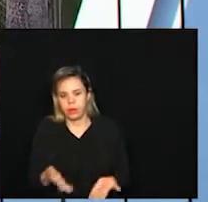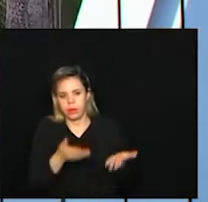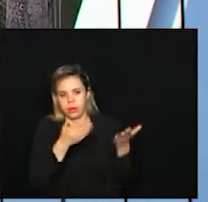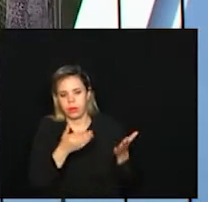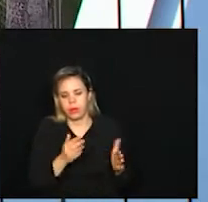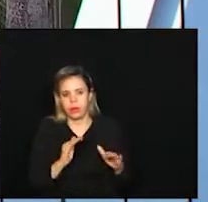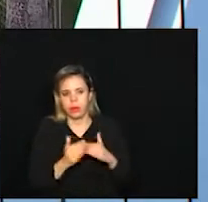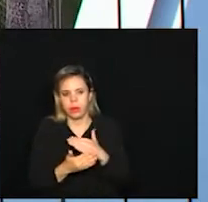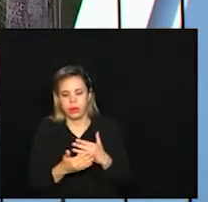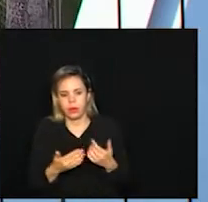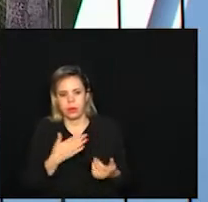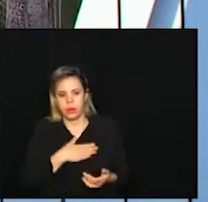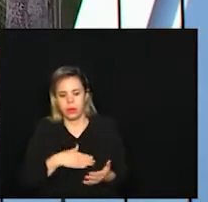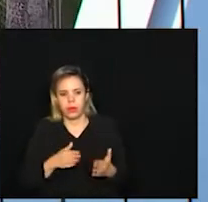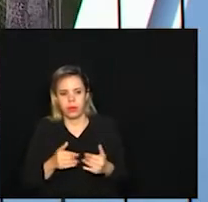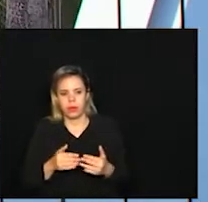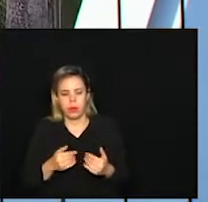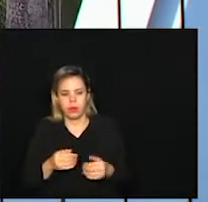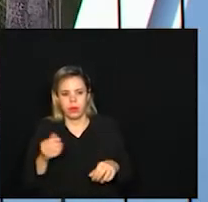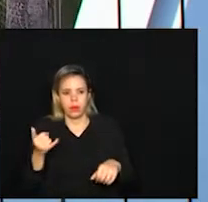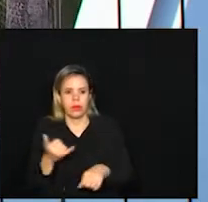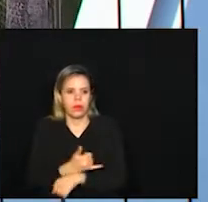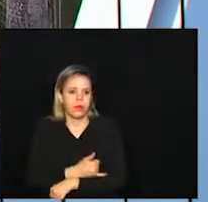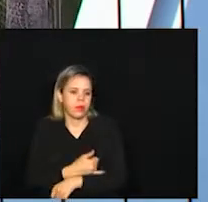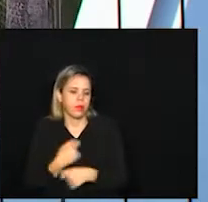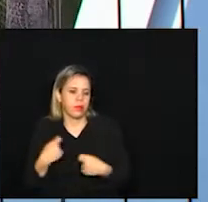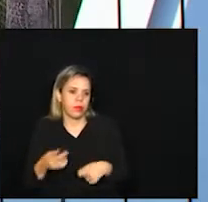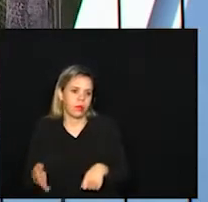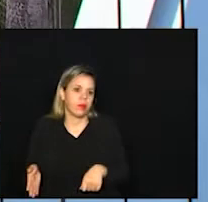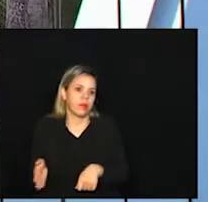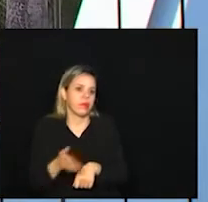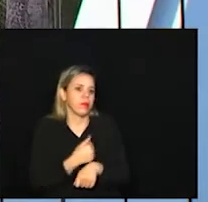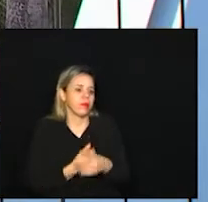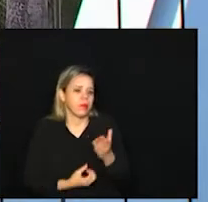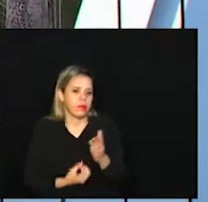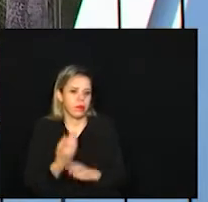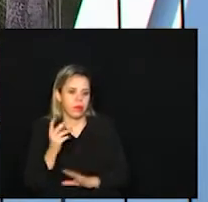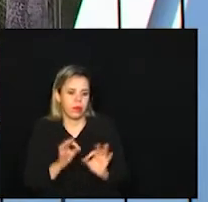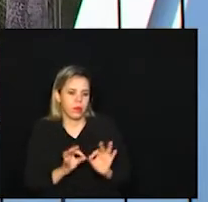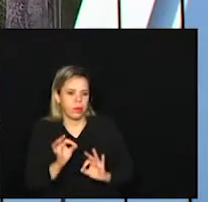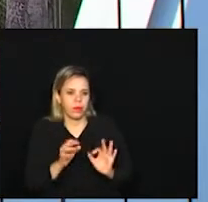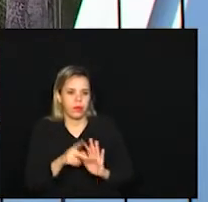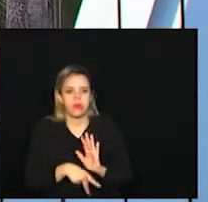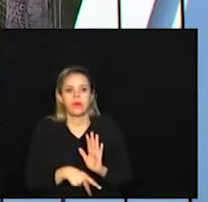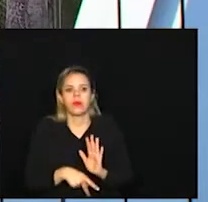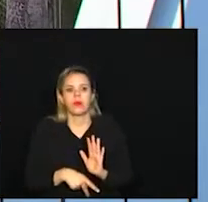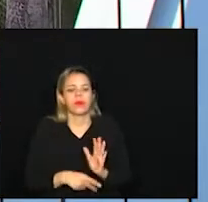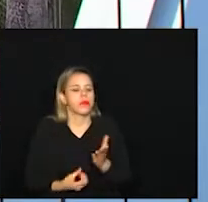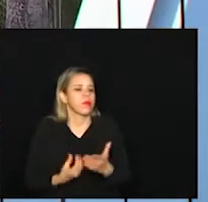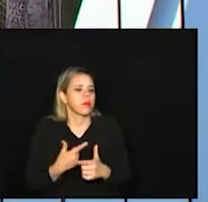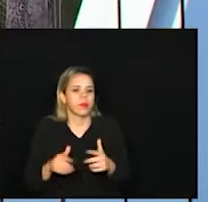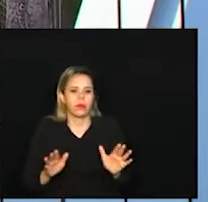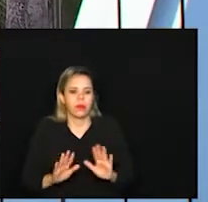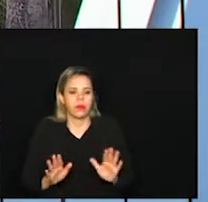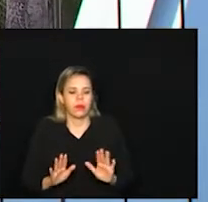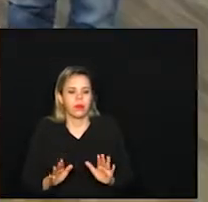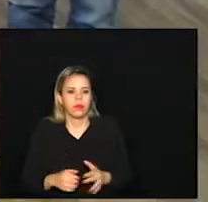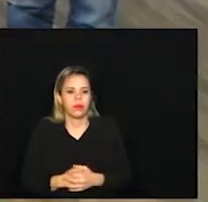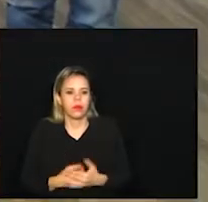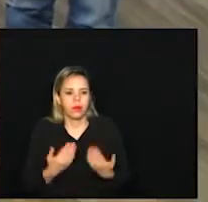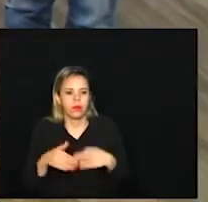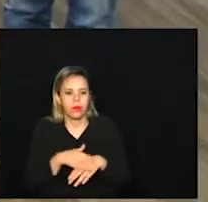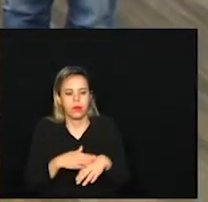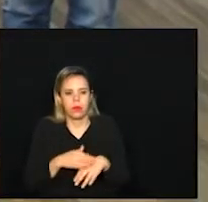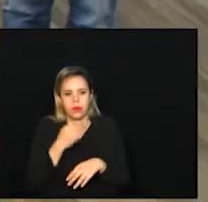é que tem que buscar essa infraestrutura é preciso que haja planejamento para que isso não ocorra Ana em